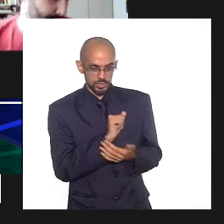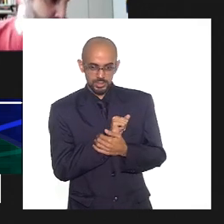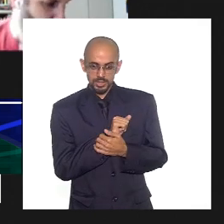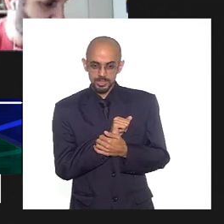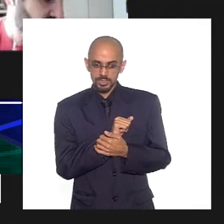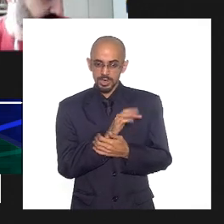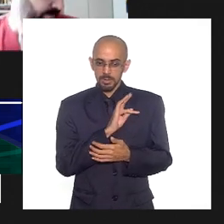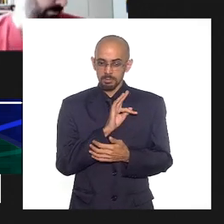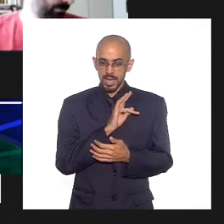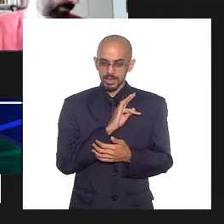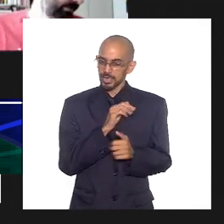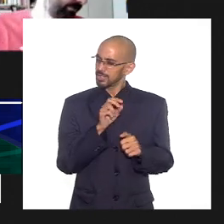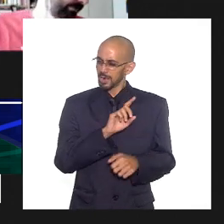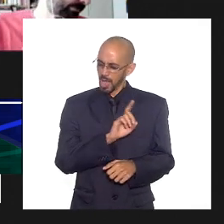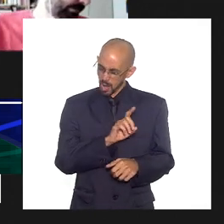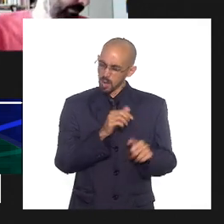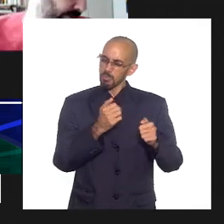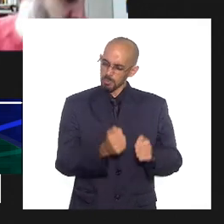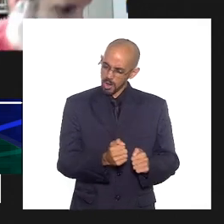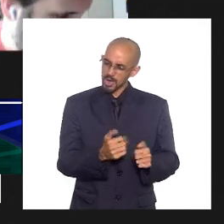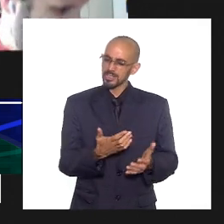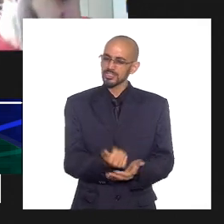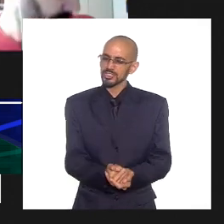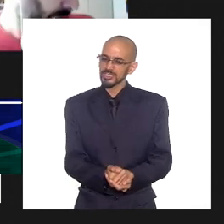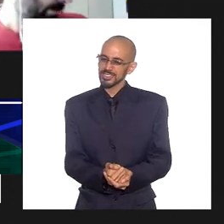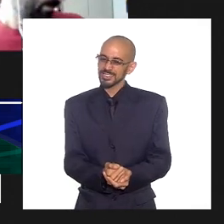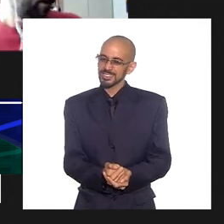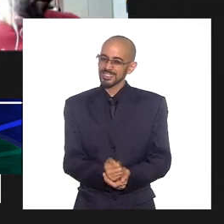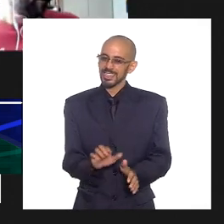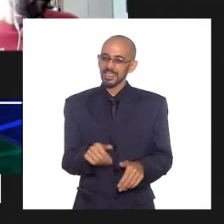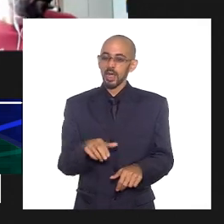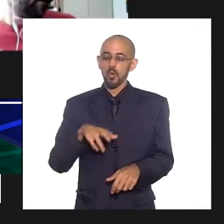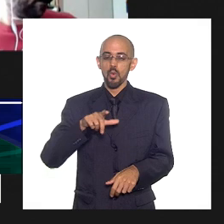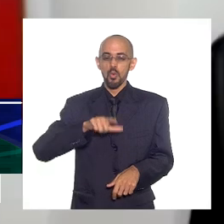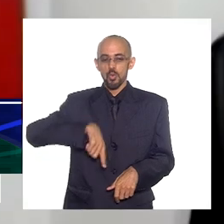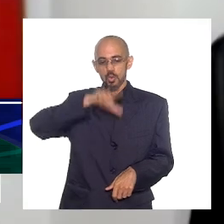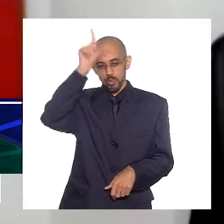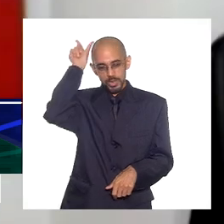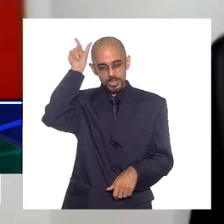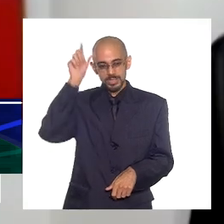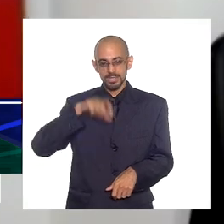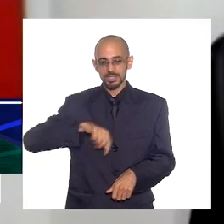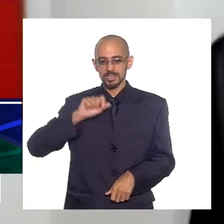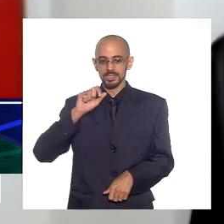Não, presidente. Sem problema então, nenhum. Luiz, Eliomar e Valdec. Tá?